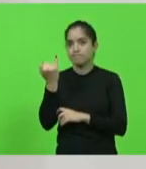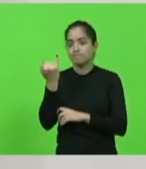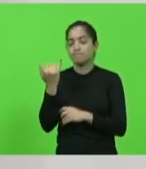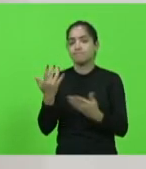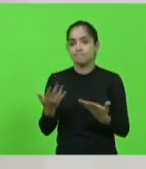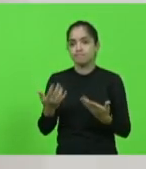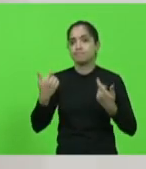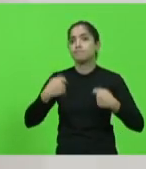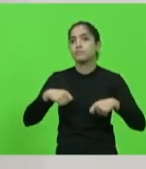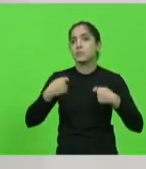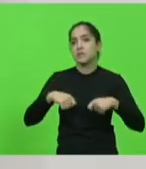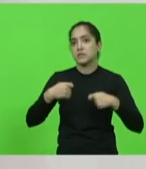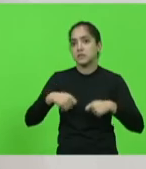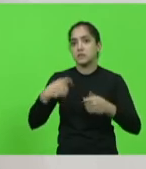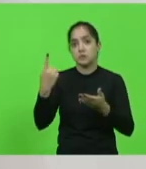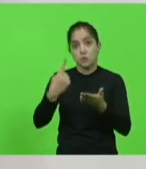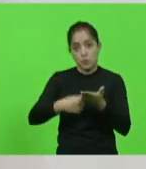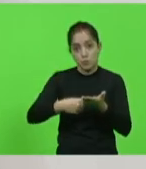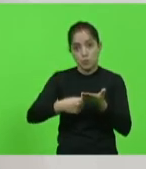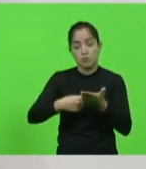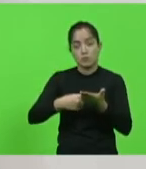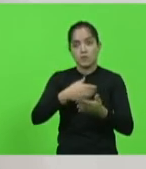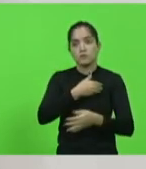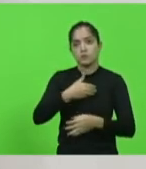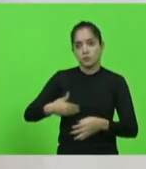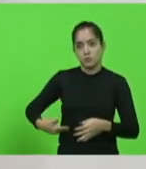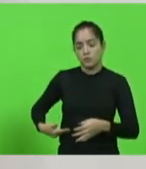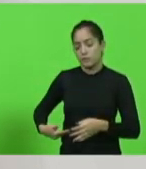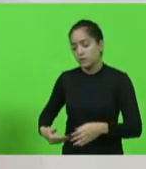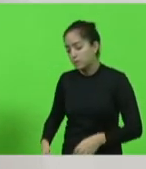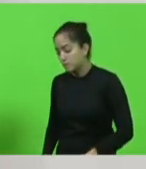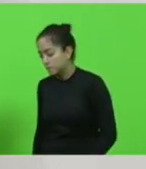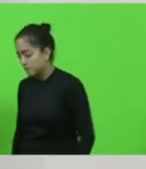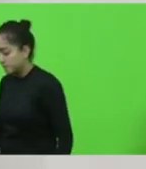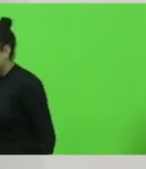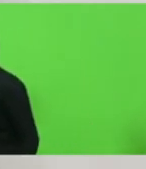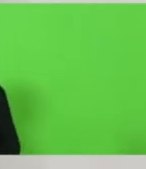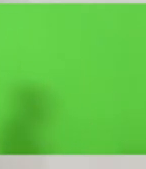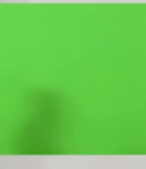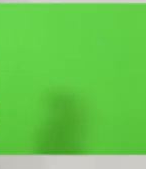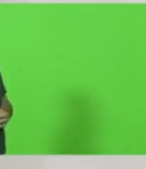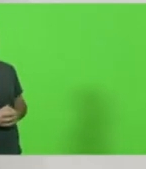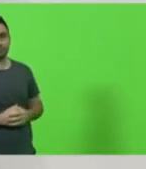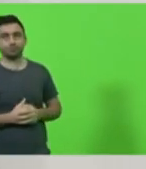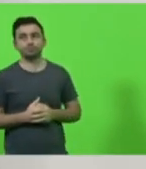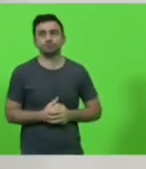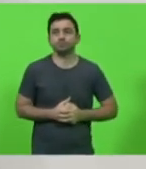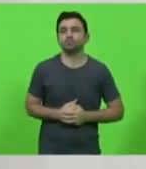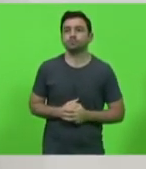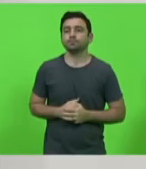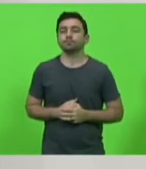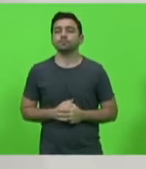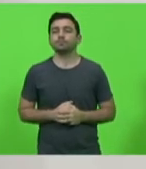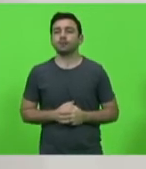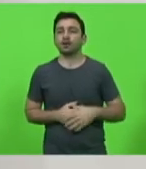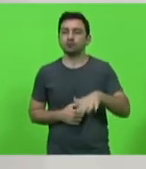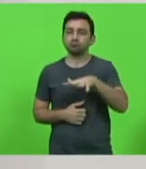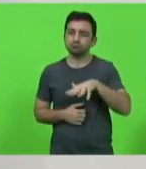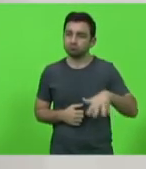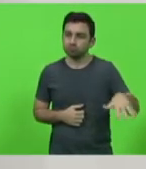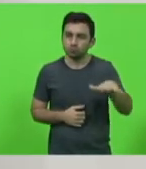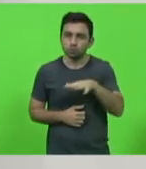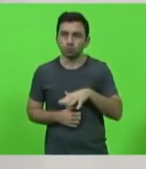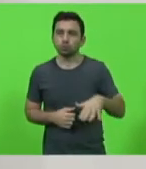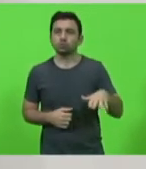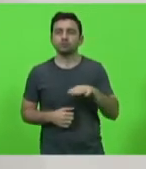que precisa de um compromisso do governo do Estado, da Celesc, para com o interior de Santa Catarina, que é quem está garantindo a